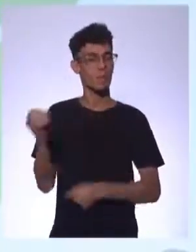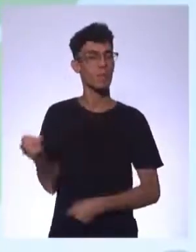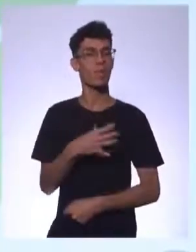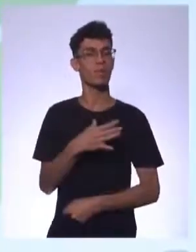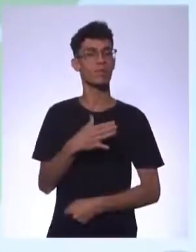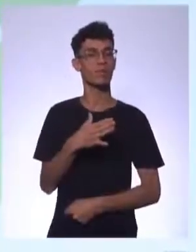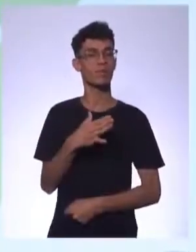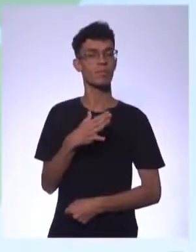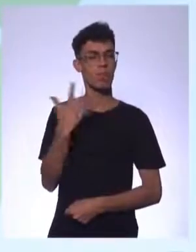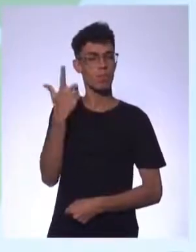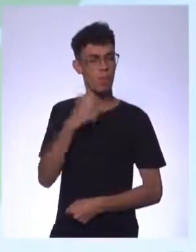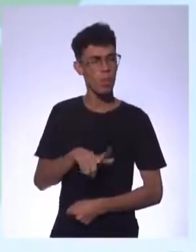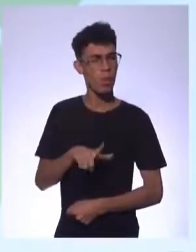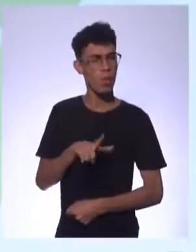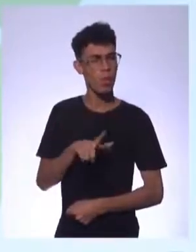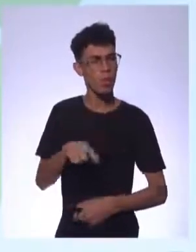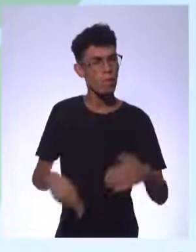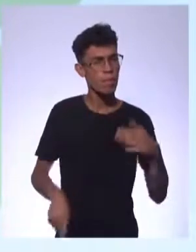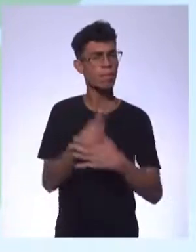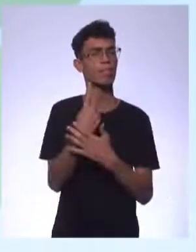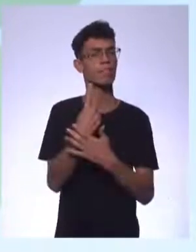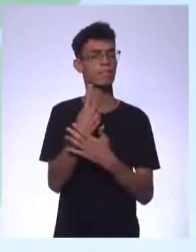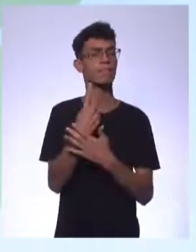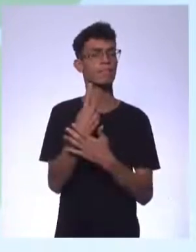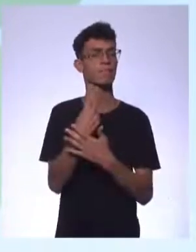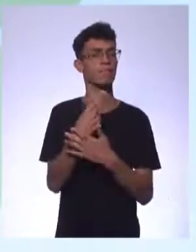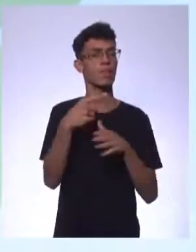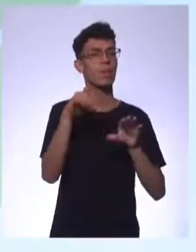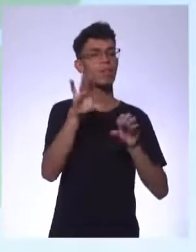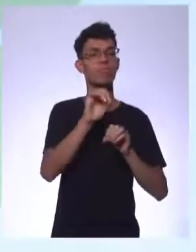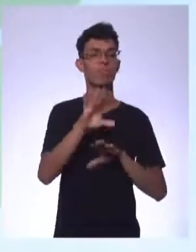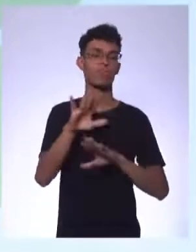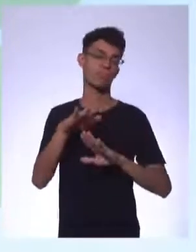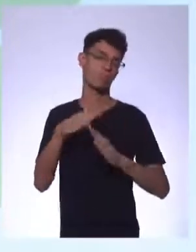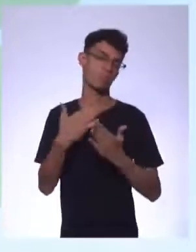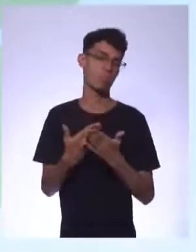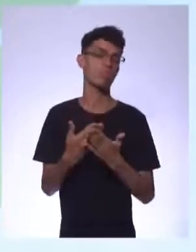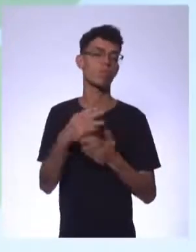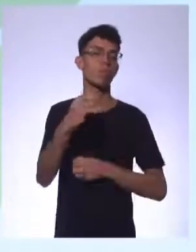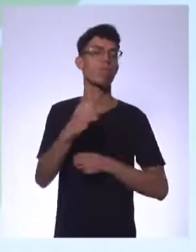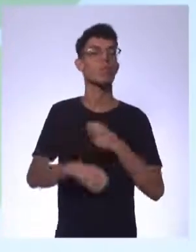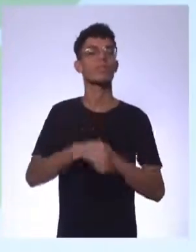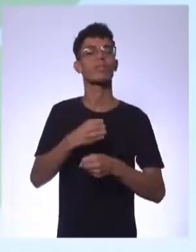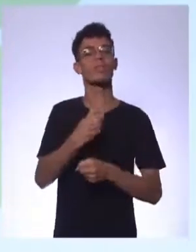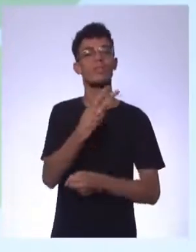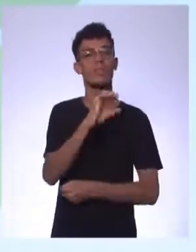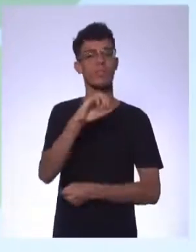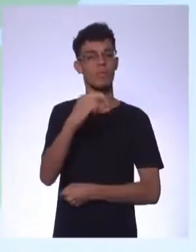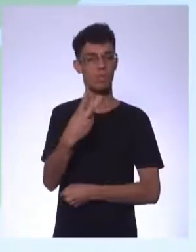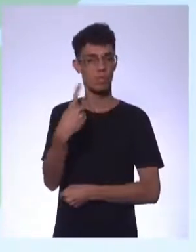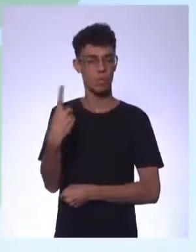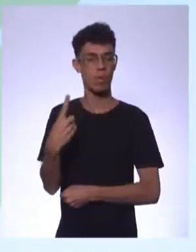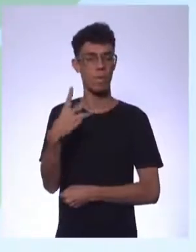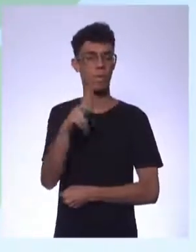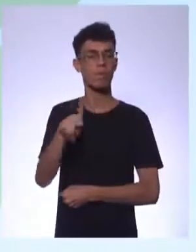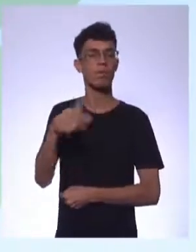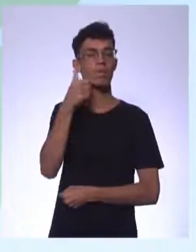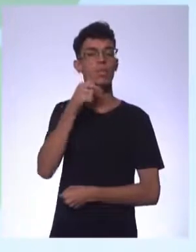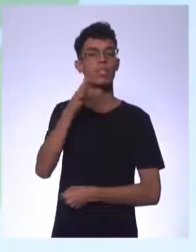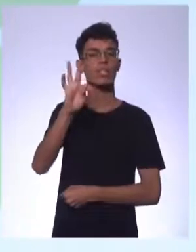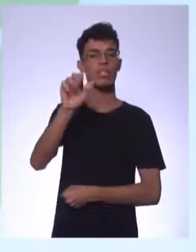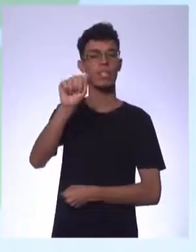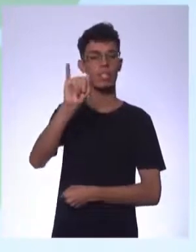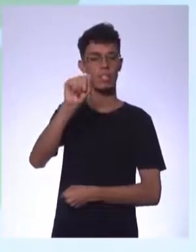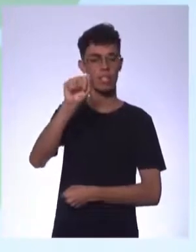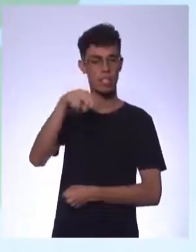a nossa primeira aula ao vivo de 2021. Eu sou a professora Tayana, estarei aqui acompanhando